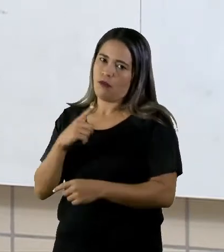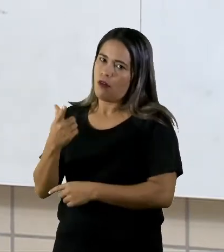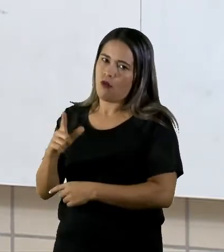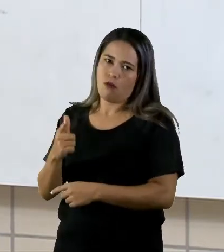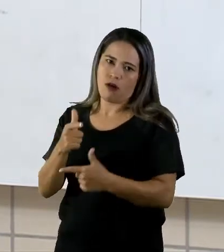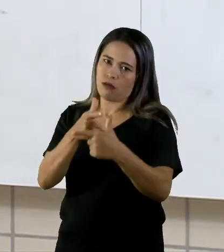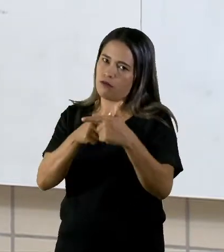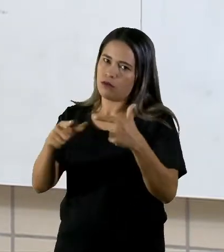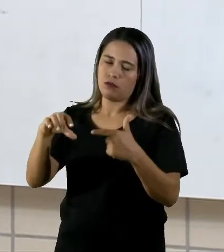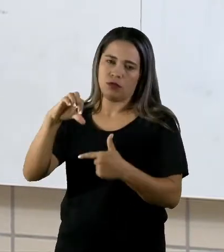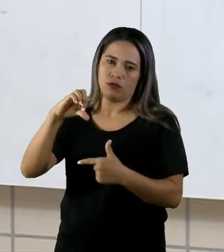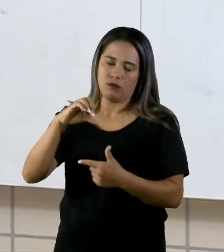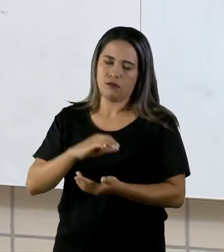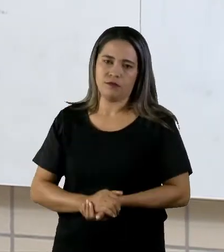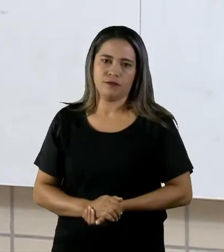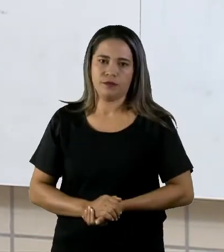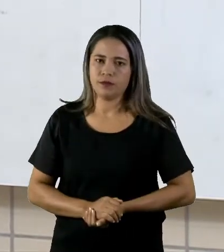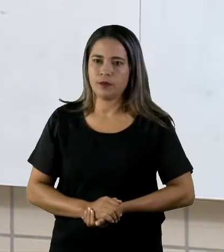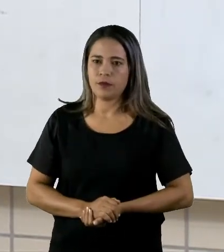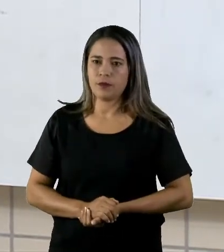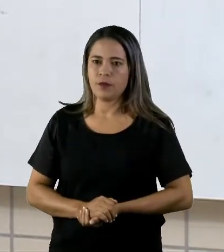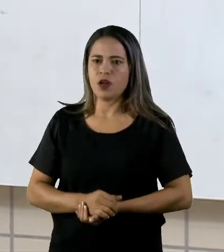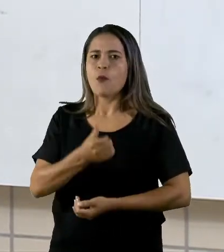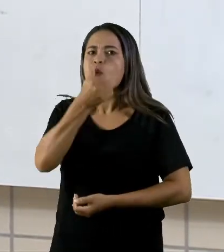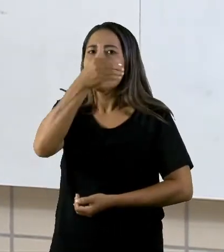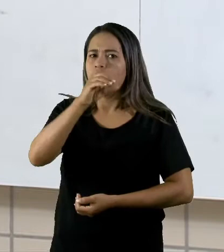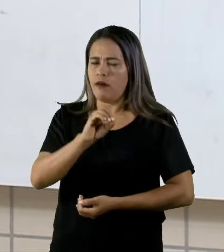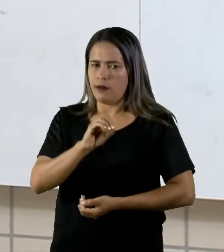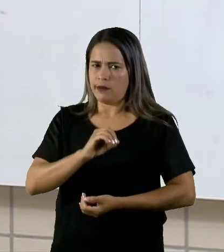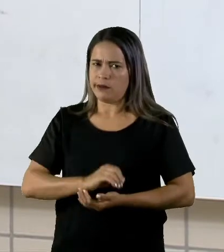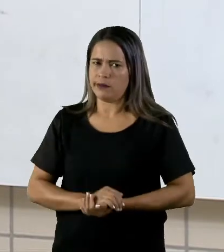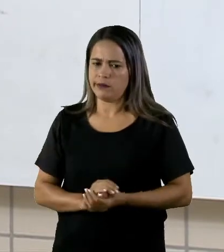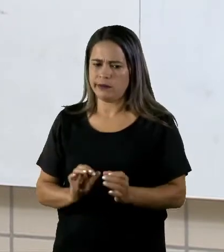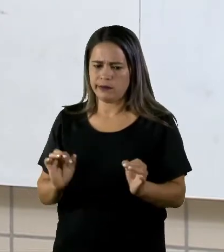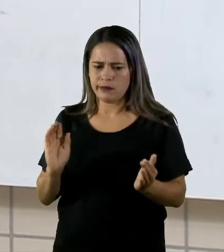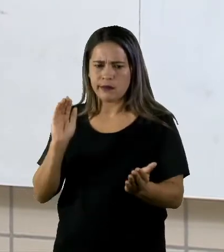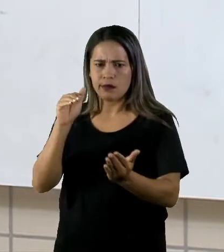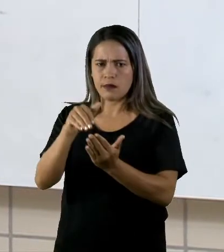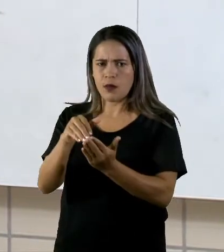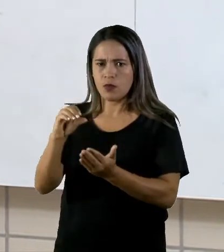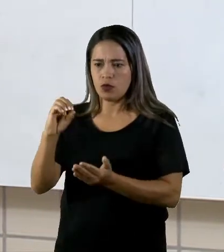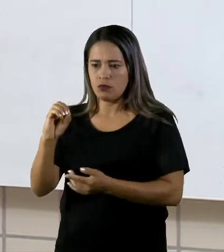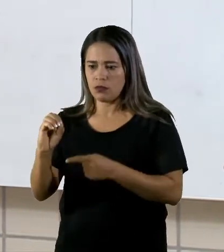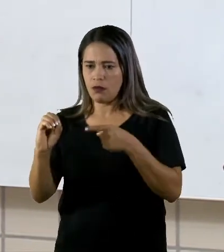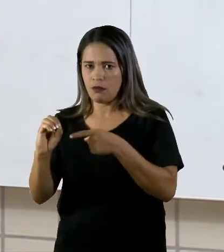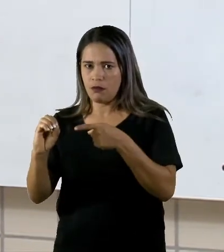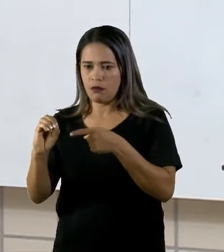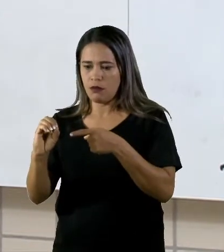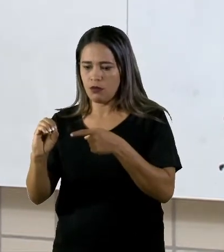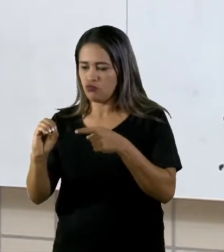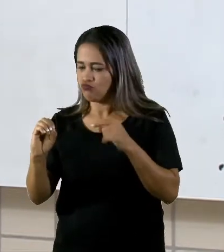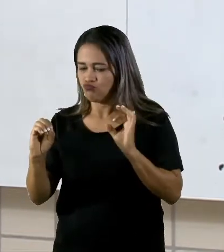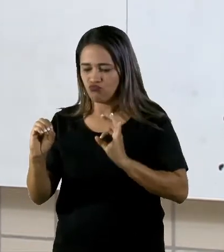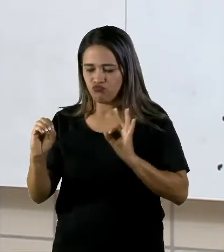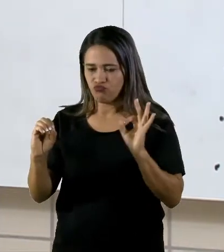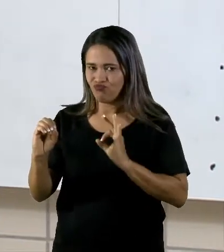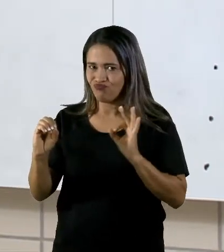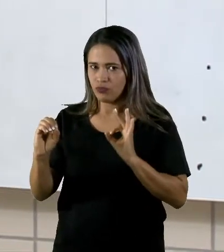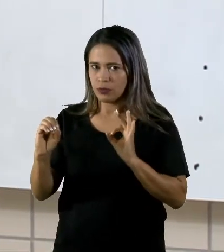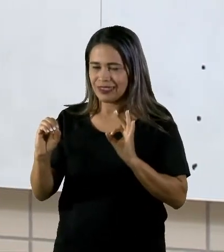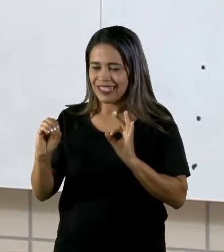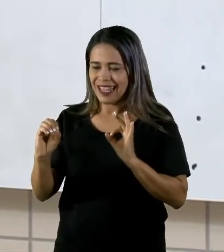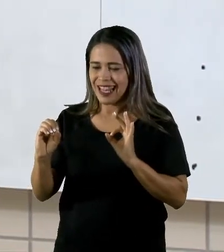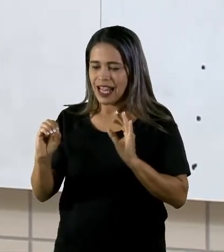9. Por 10, terminou em um zero? Não terminou. Terminou em